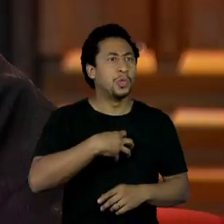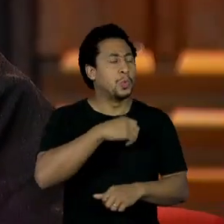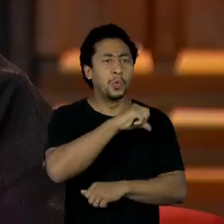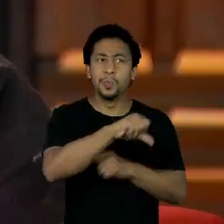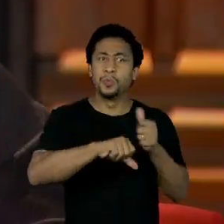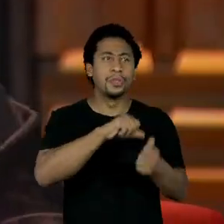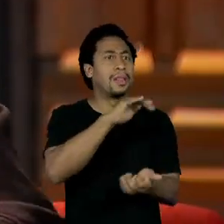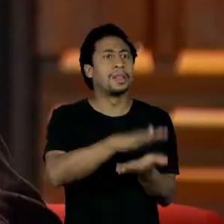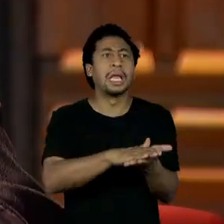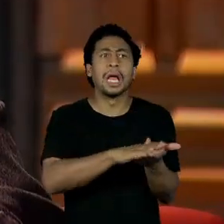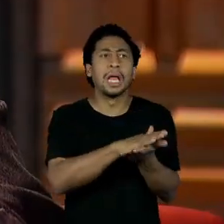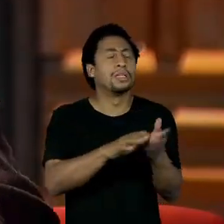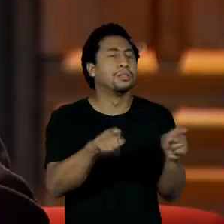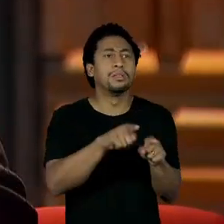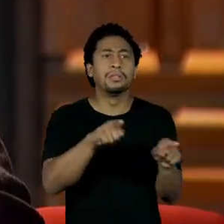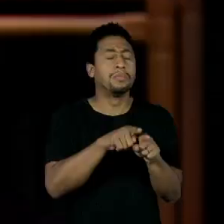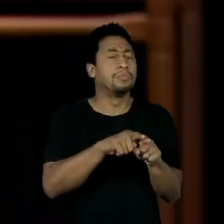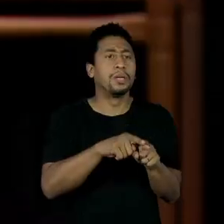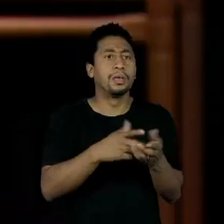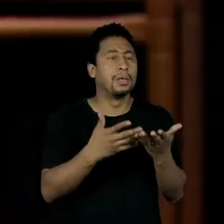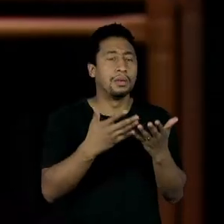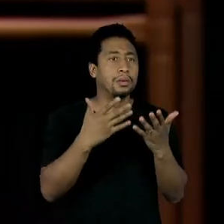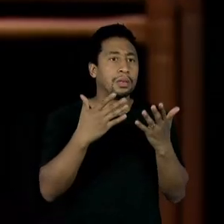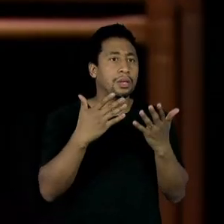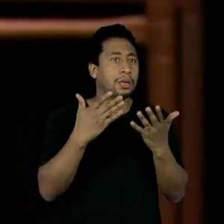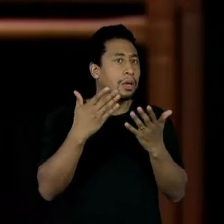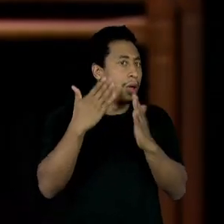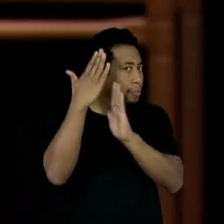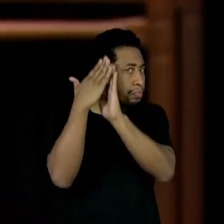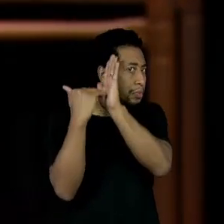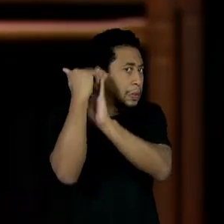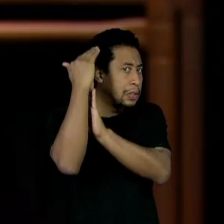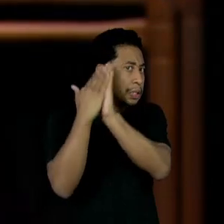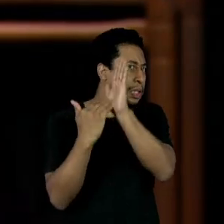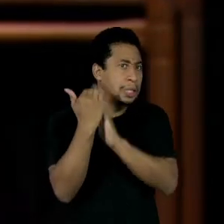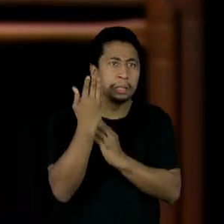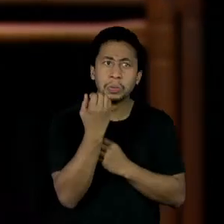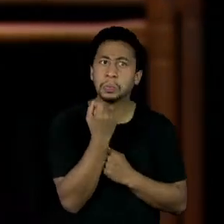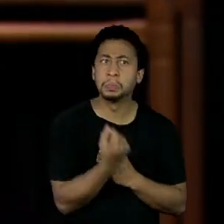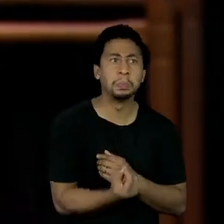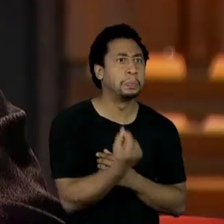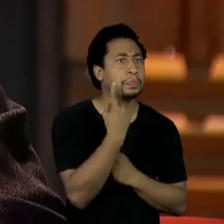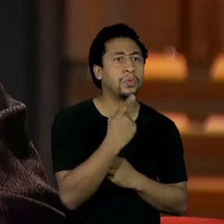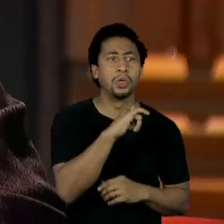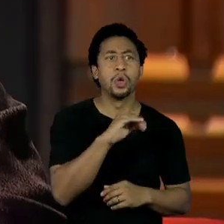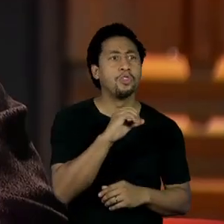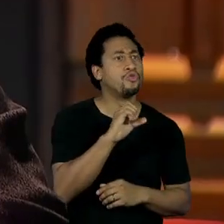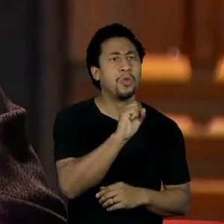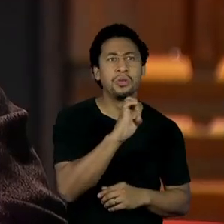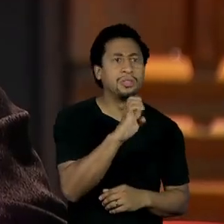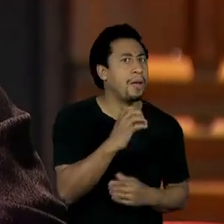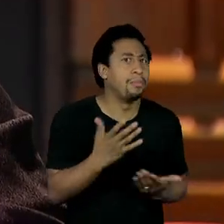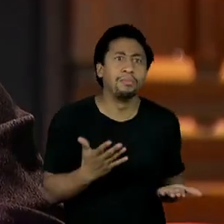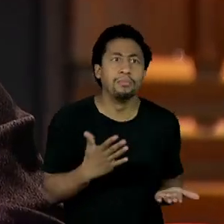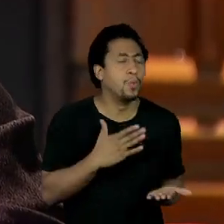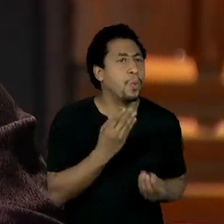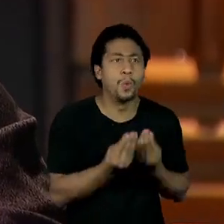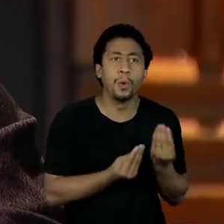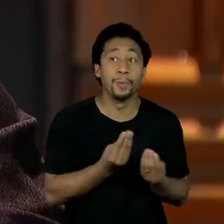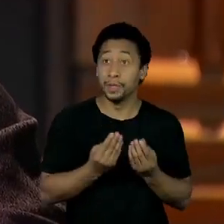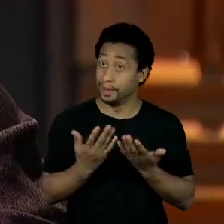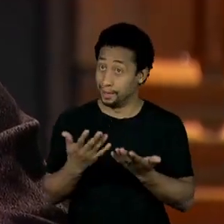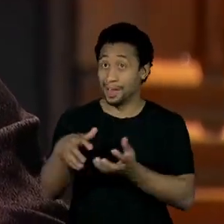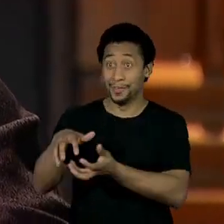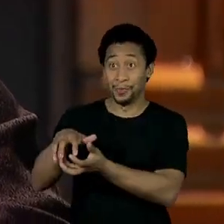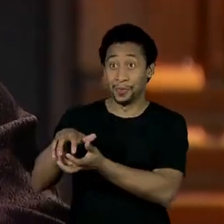acaju dos cabelos do e bigode. Do Sarney é uma coisa muito... Por que modelo que Sarney está ali. Não, e eles vão envelhecendo e eles vão